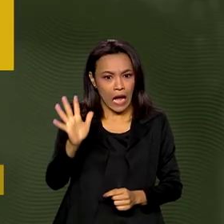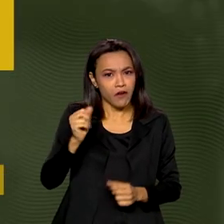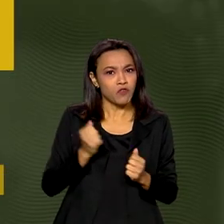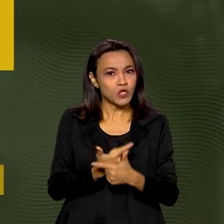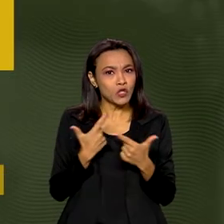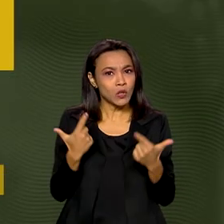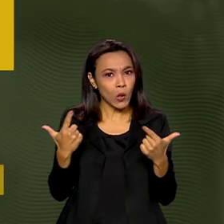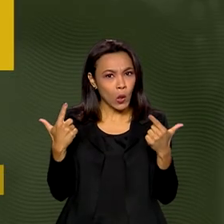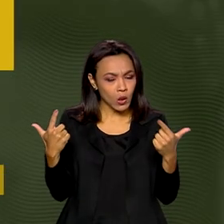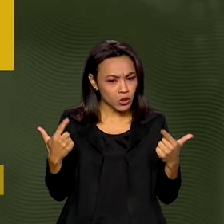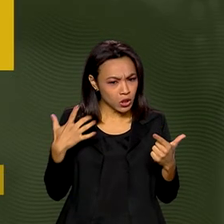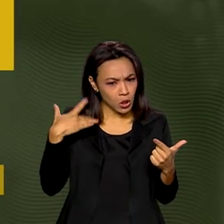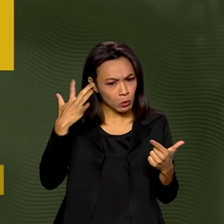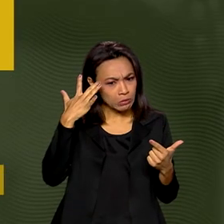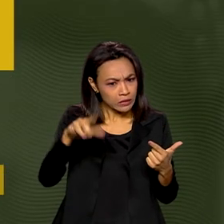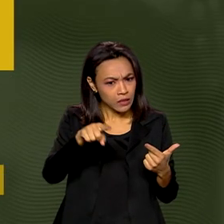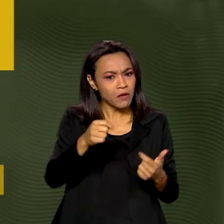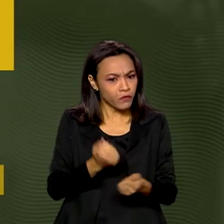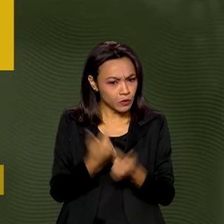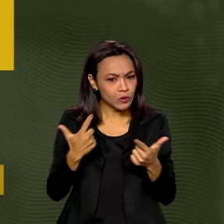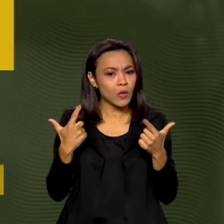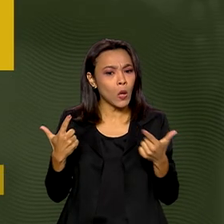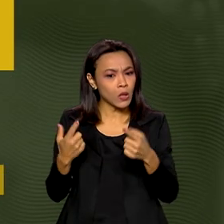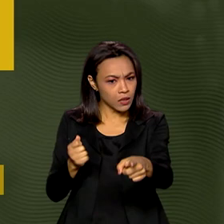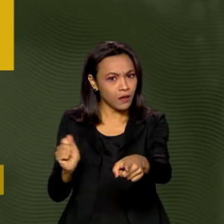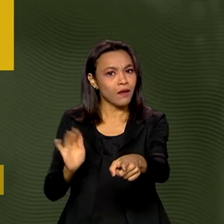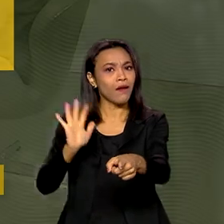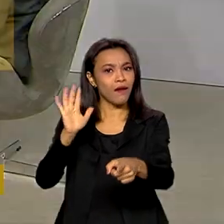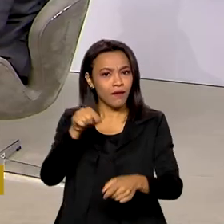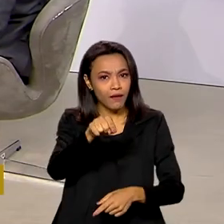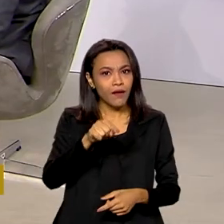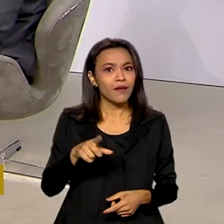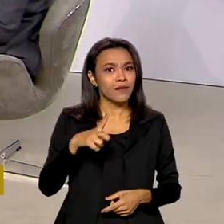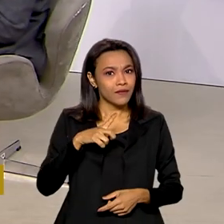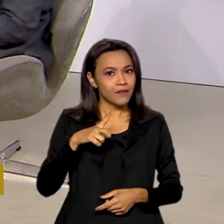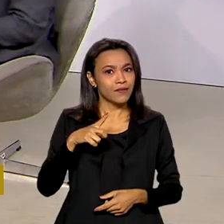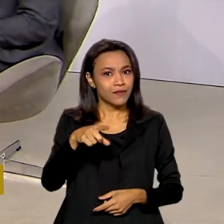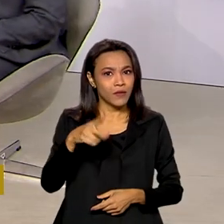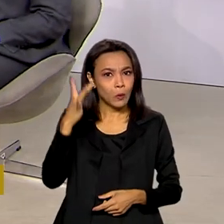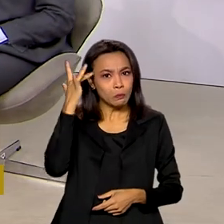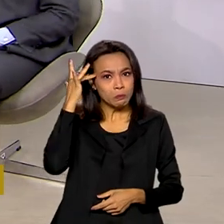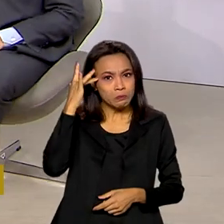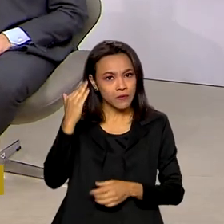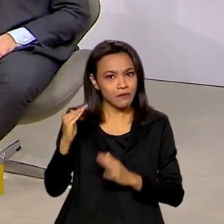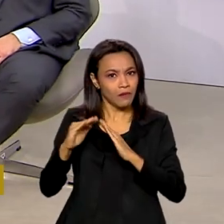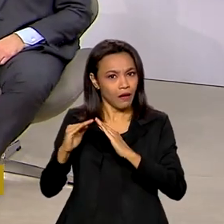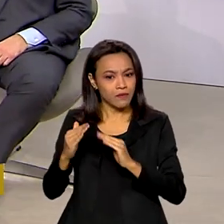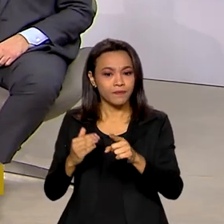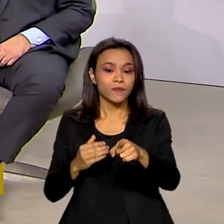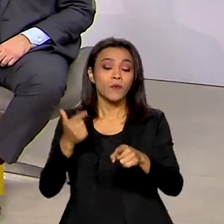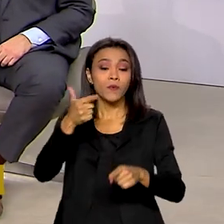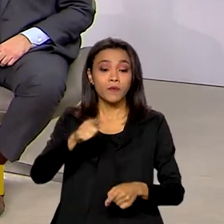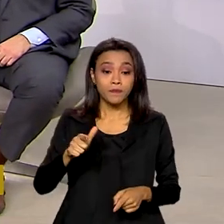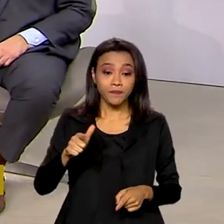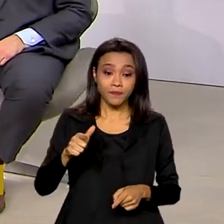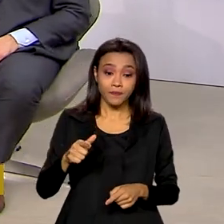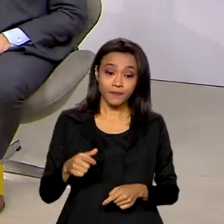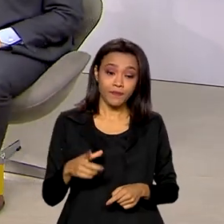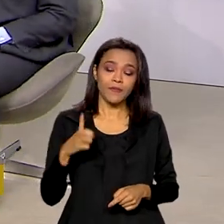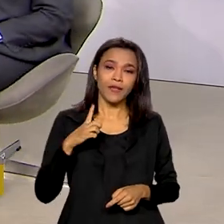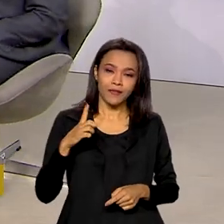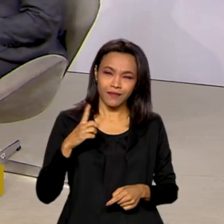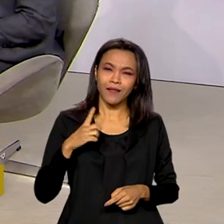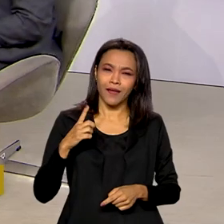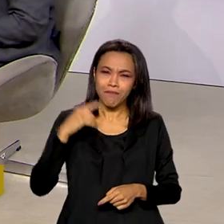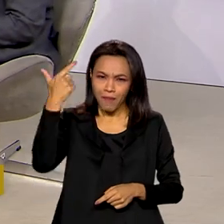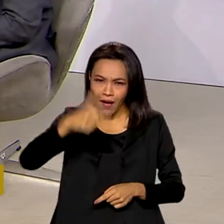mesmo? Eu não sei avaliar, mas ele deu sorte, sim. É, que coisa, ter uma relíquia em casa. Temos mais mensagem? Não? Então vamos ler aqui mais mensagem